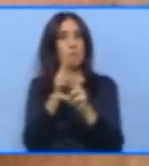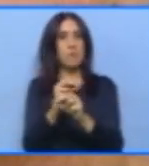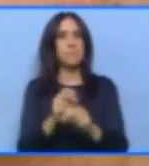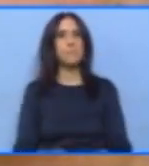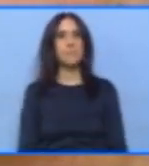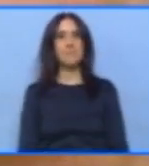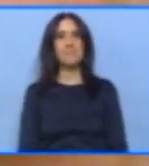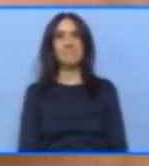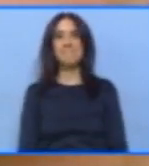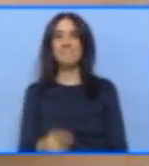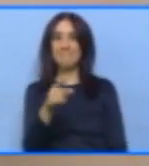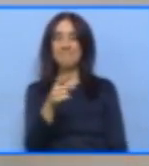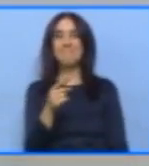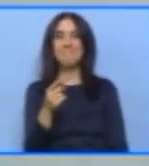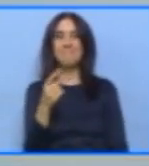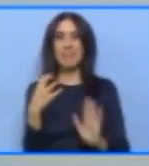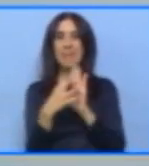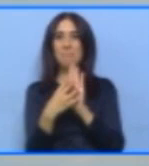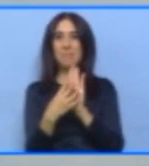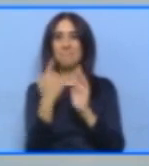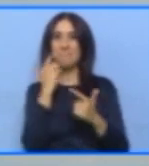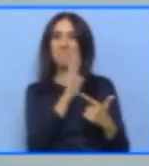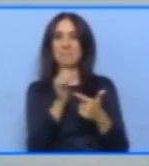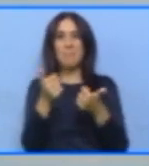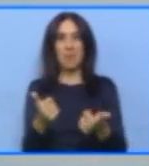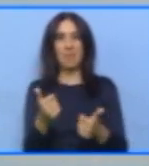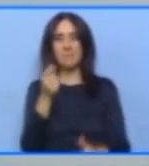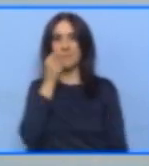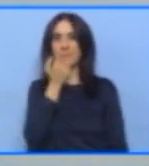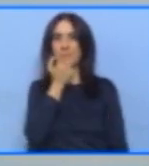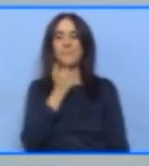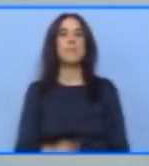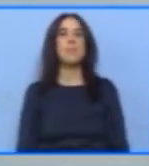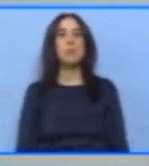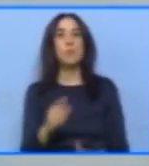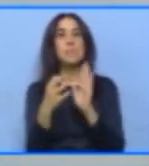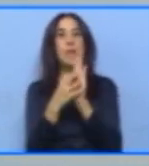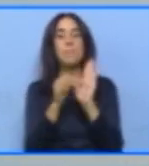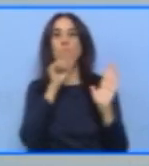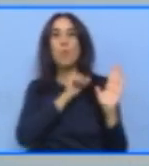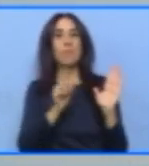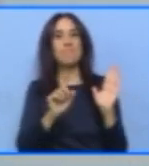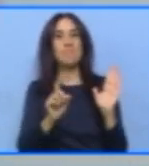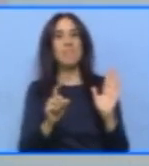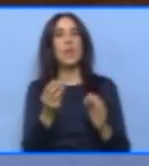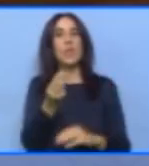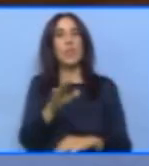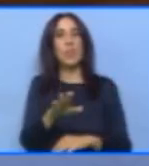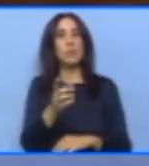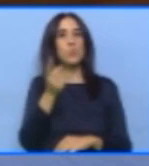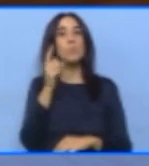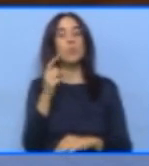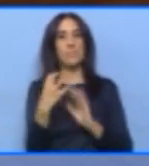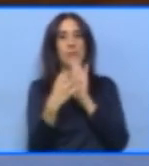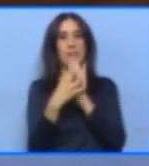capa que está aí, porque essa capa não está aí por acaso. Não é esta criança, porque como se vê aqui na capa,